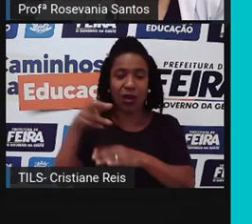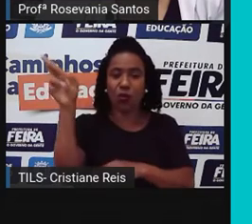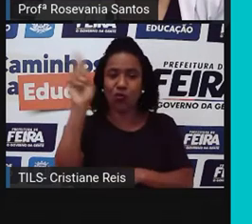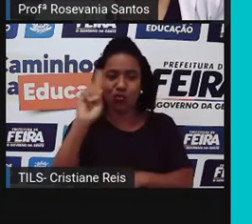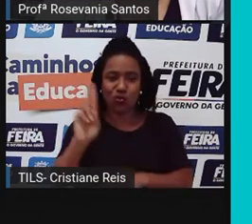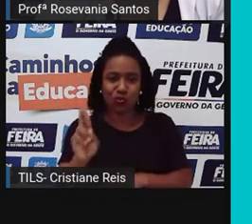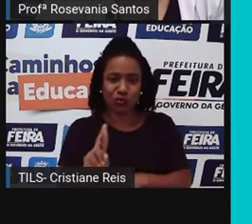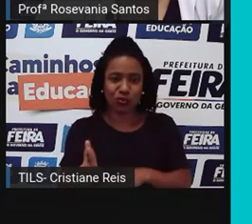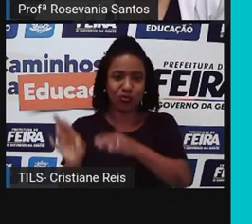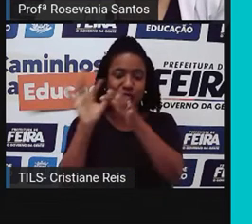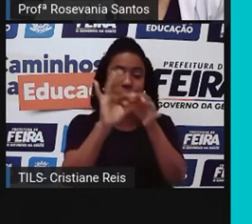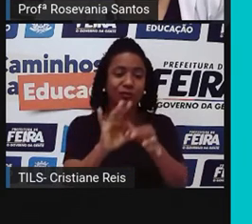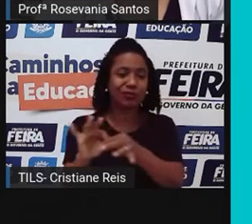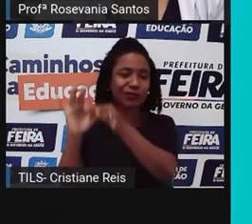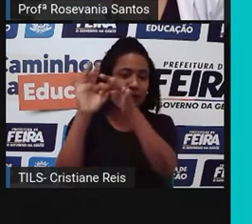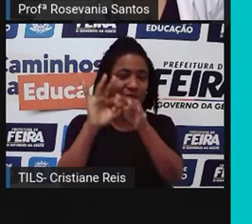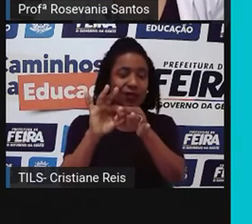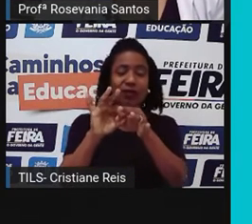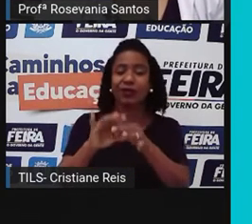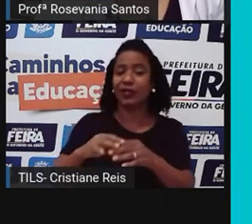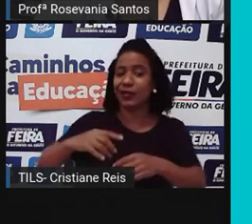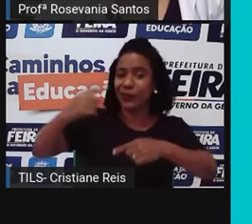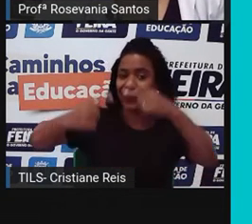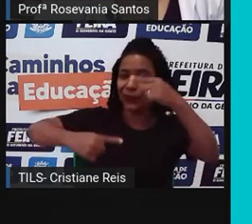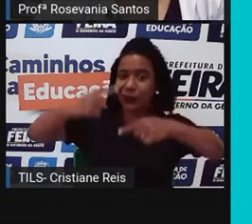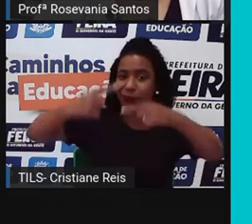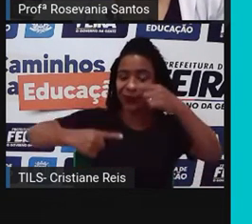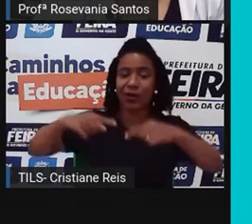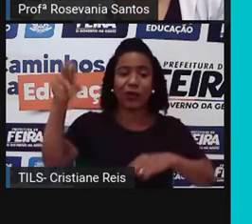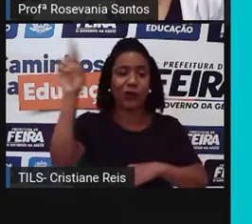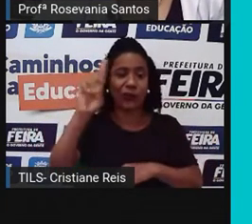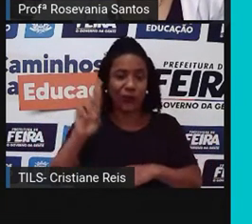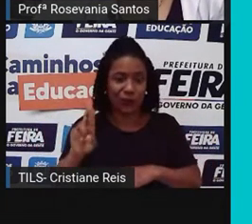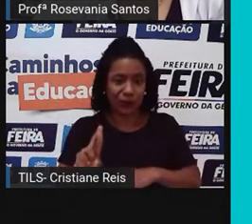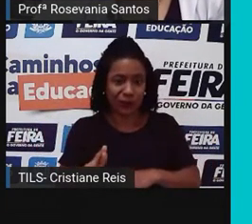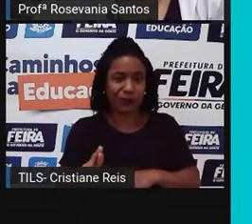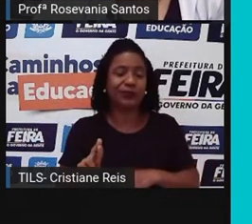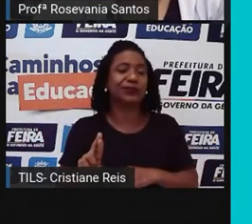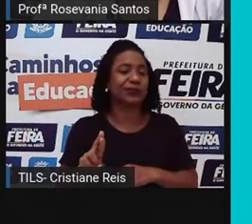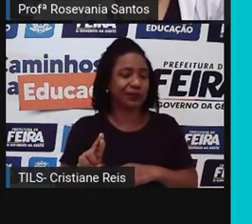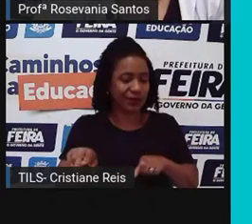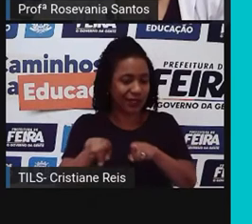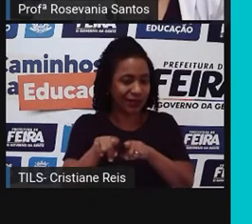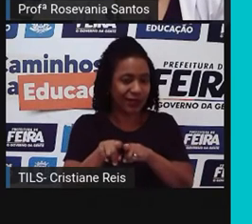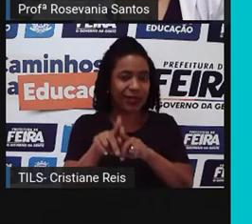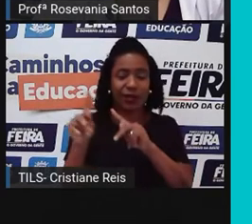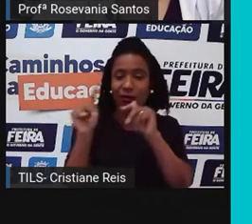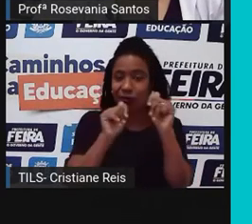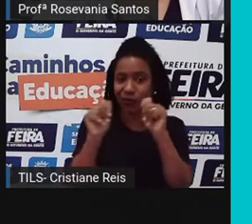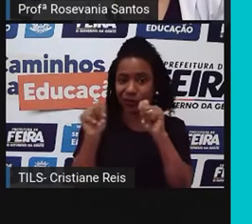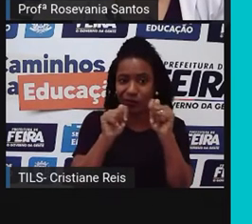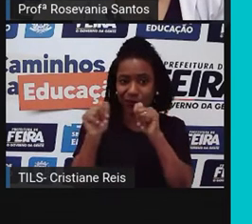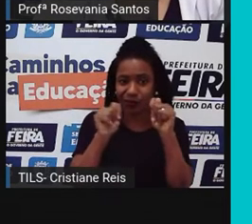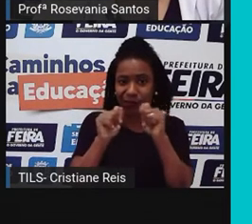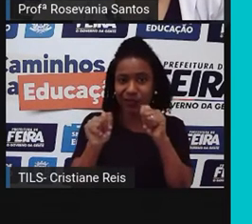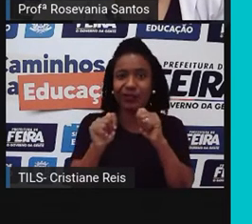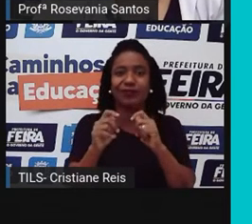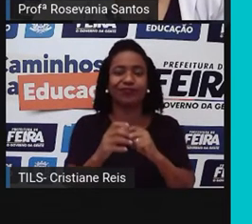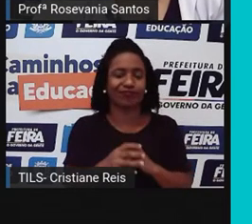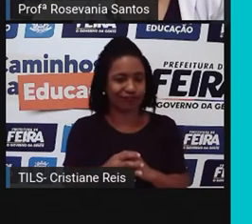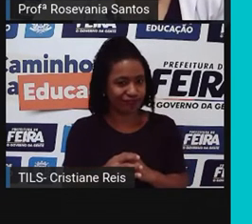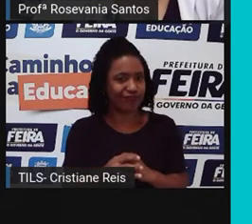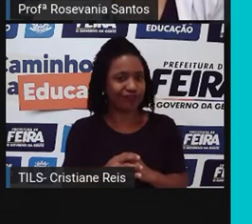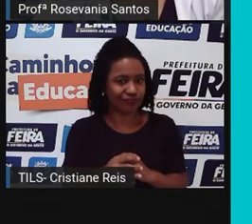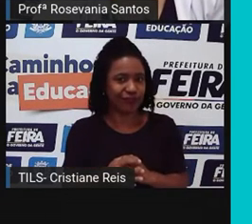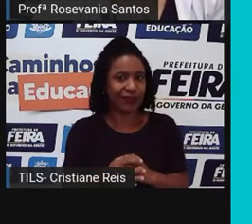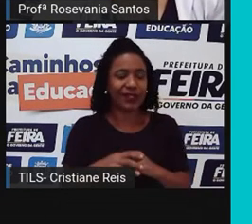confusão, principalmente por conta da extensão continental da Rússia e do desgaste econômico de tudo. E aí ficou muito nessa questão